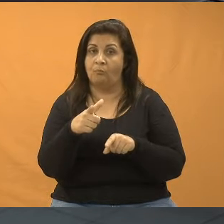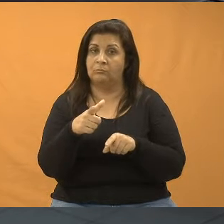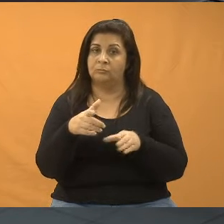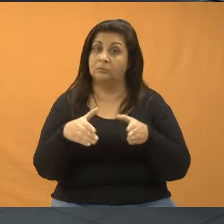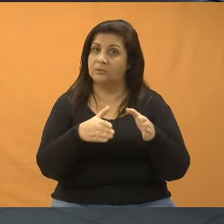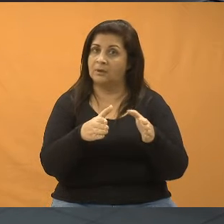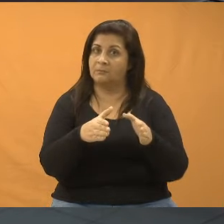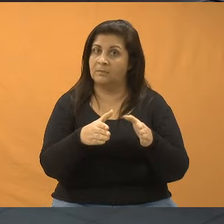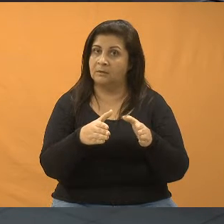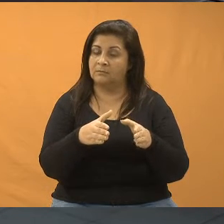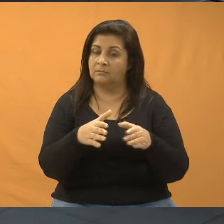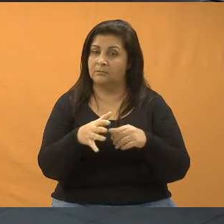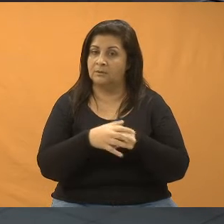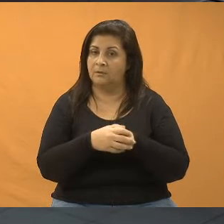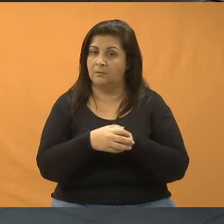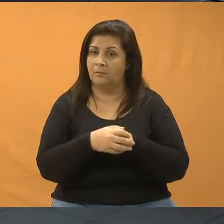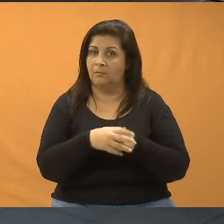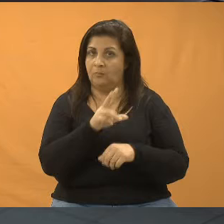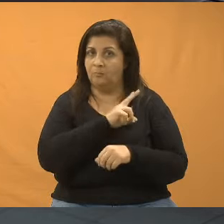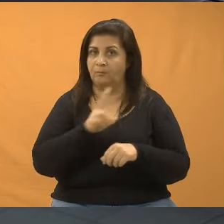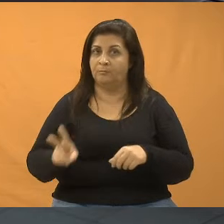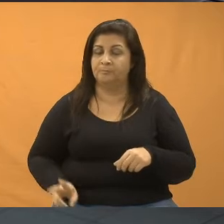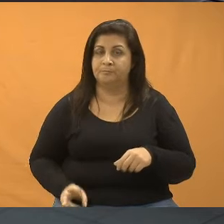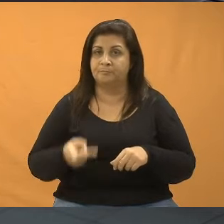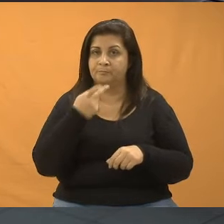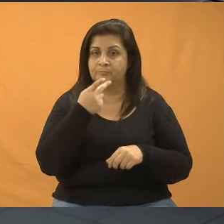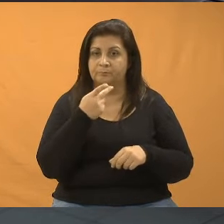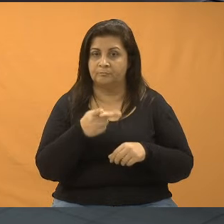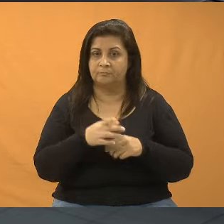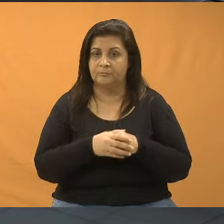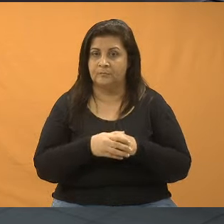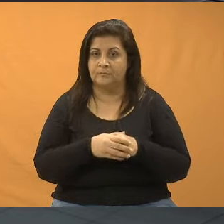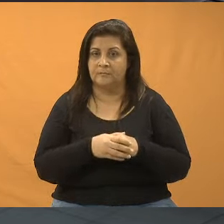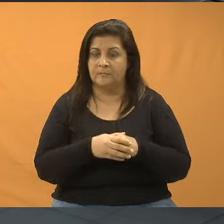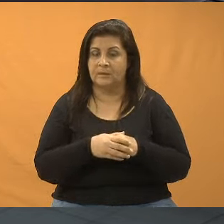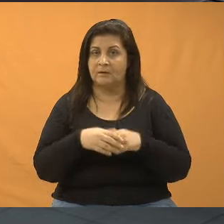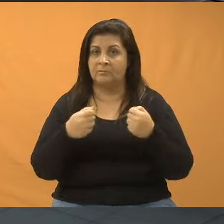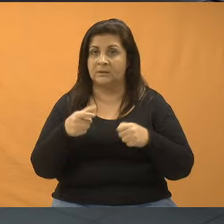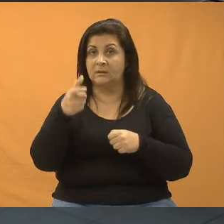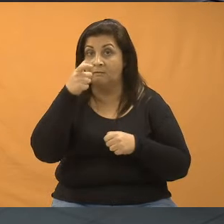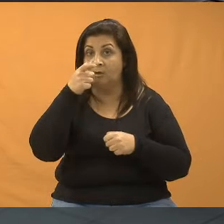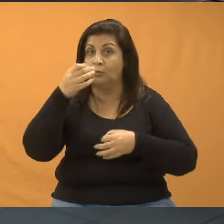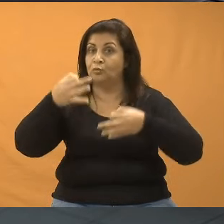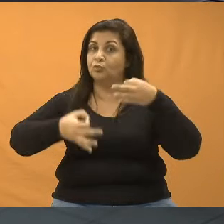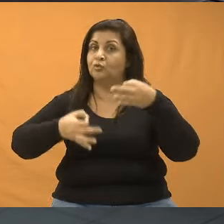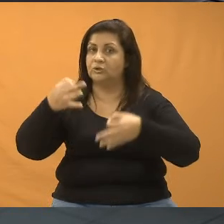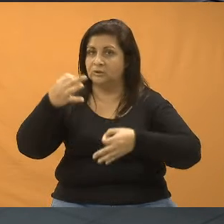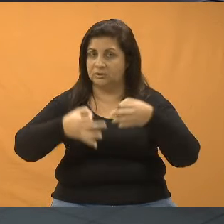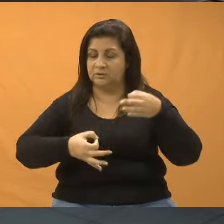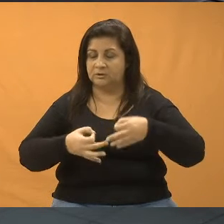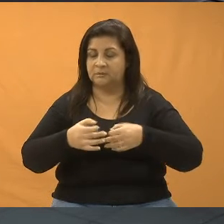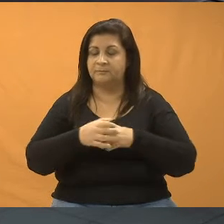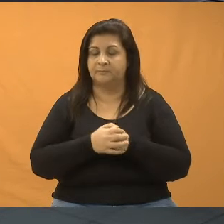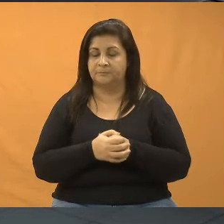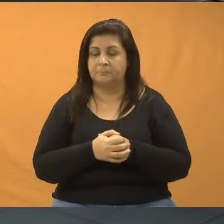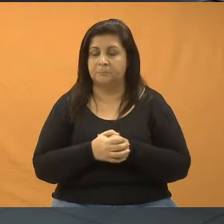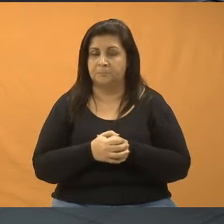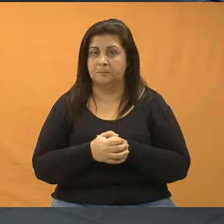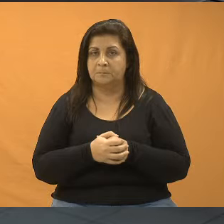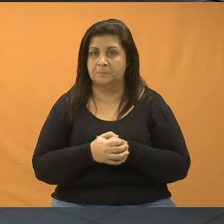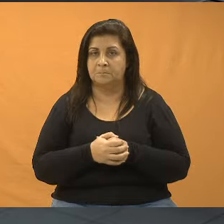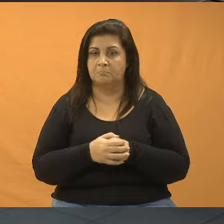da municipalização passa por uma dissolução judicial da Santa Casa, né? Então, tem que ir para a justiça,